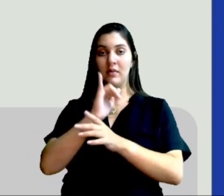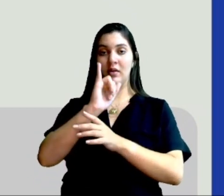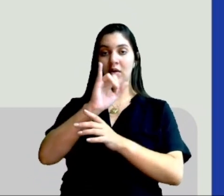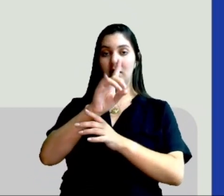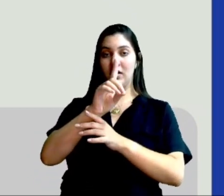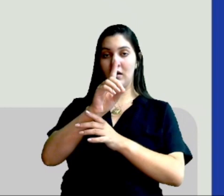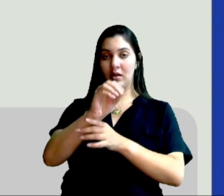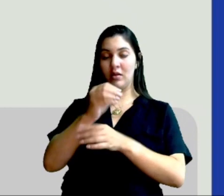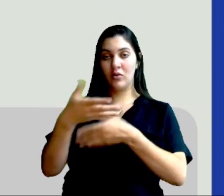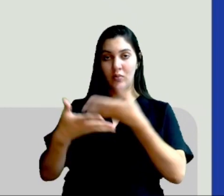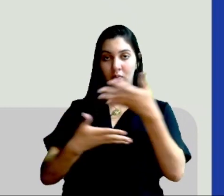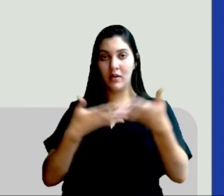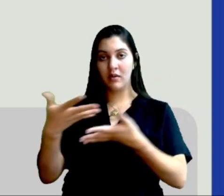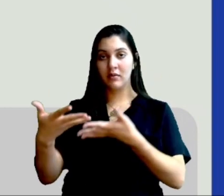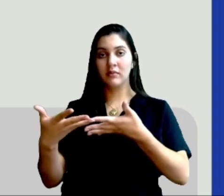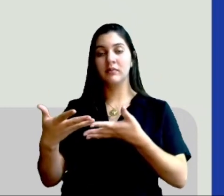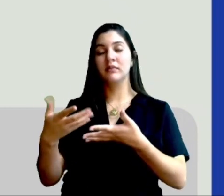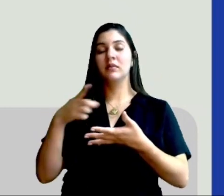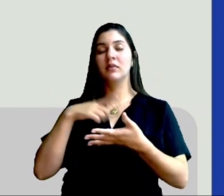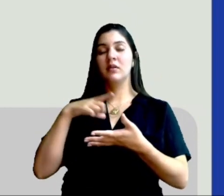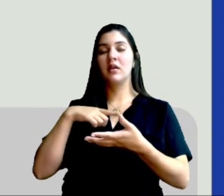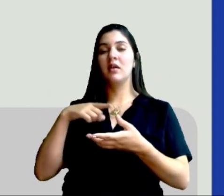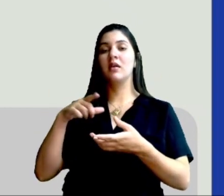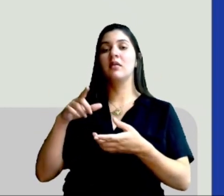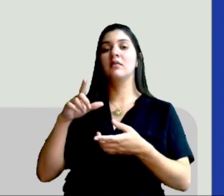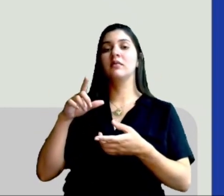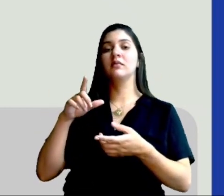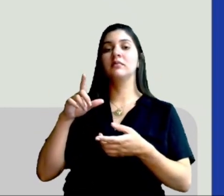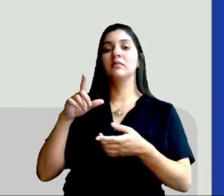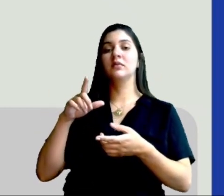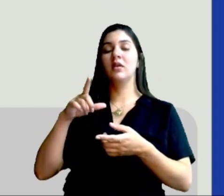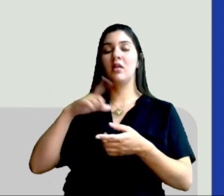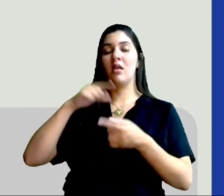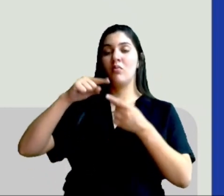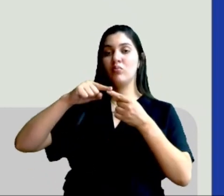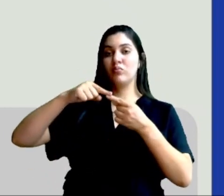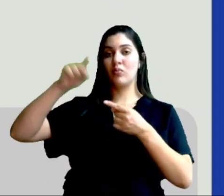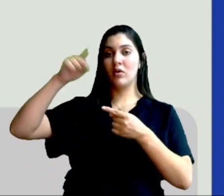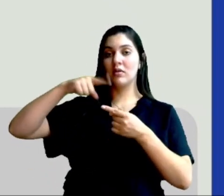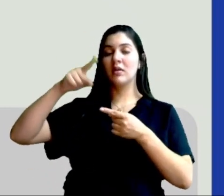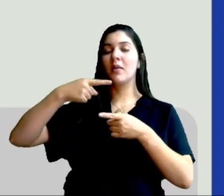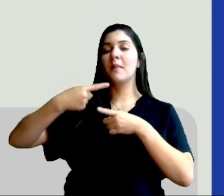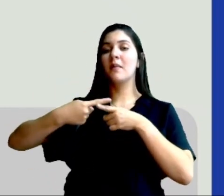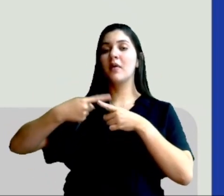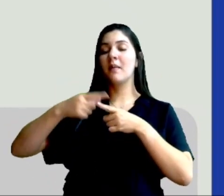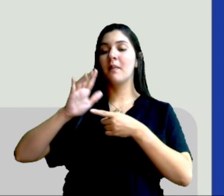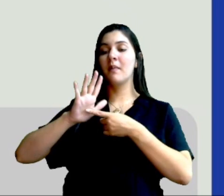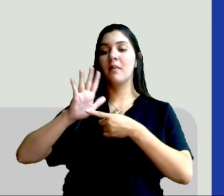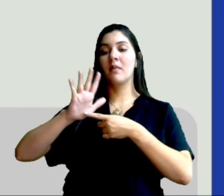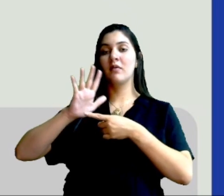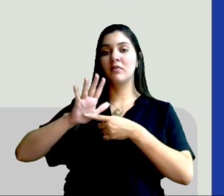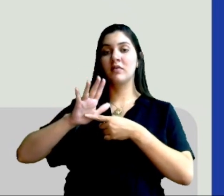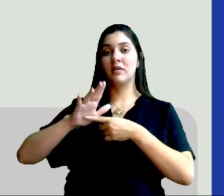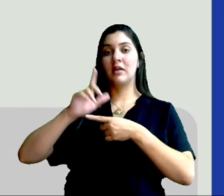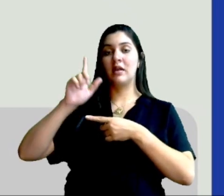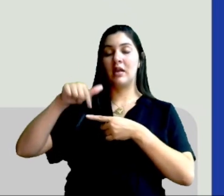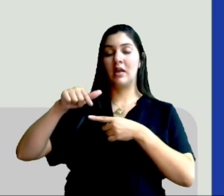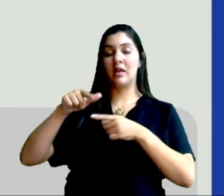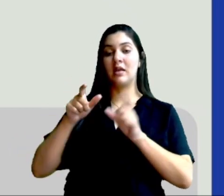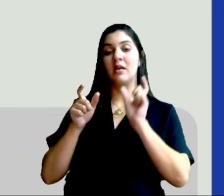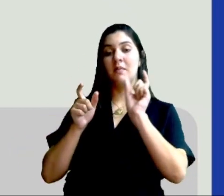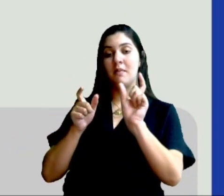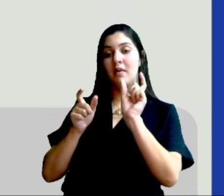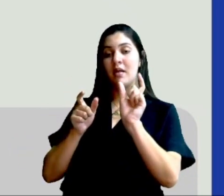ido do particípio tem que levar um acento. Para quê? Para indicar que a raiz